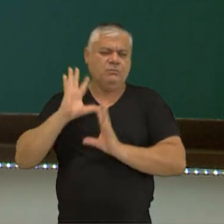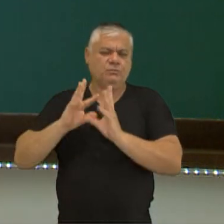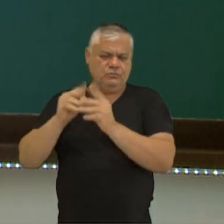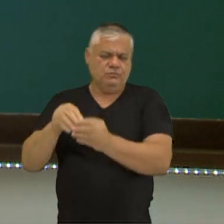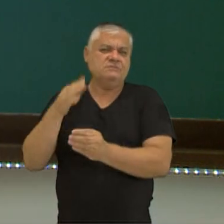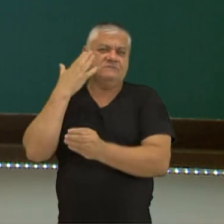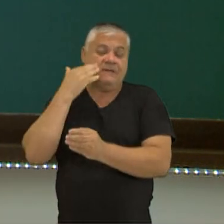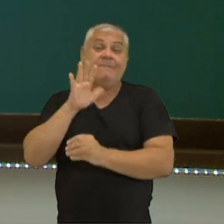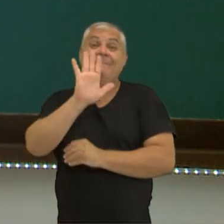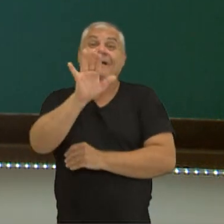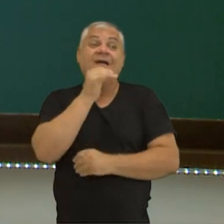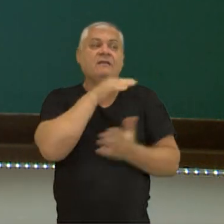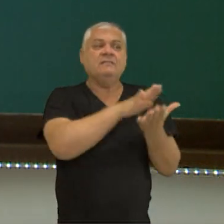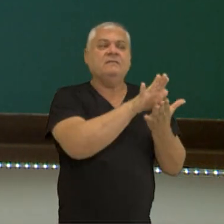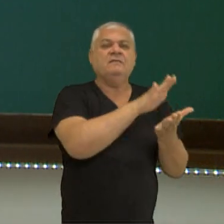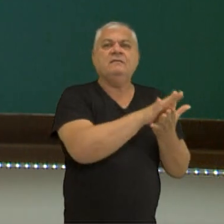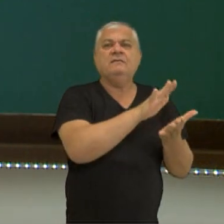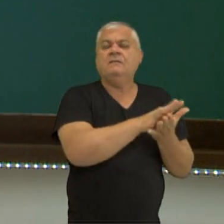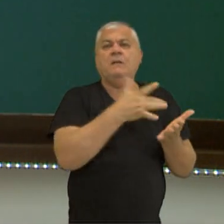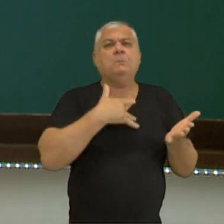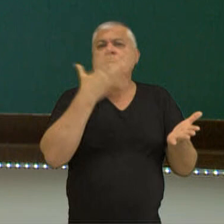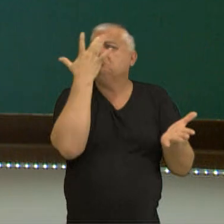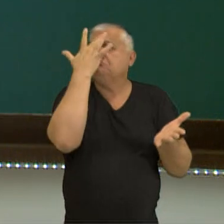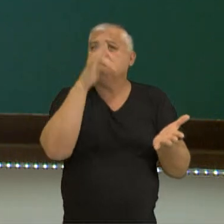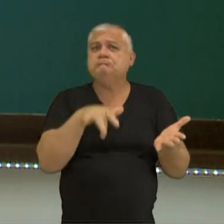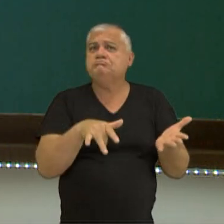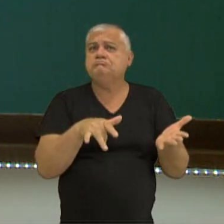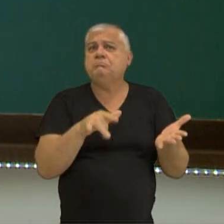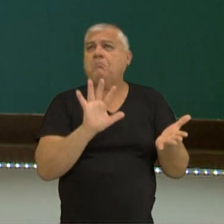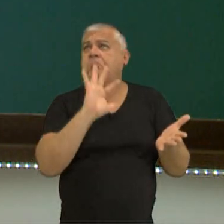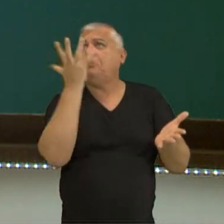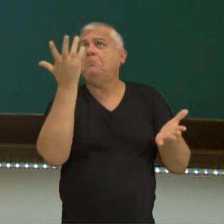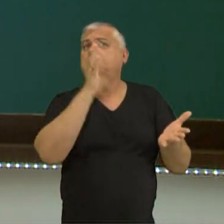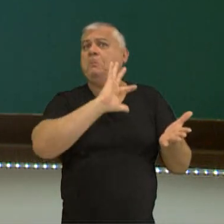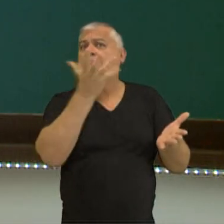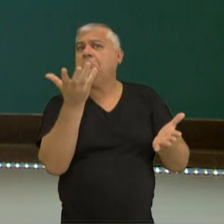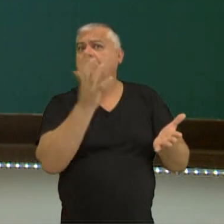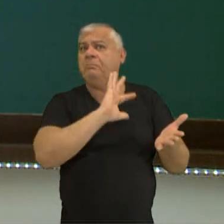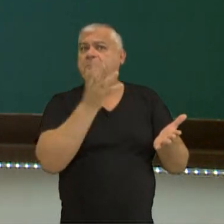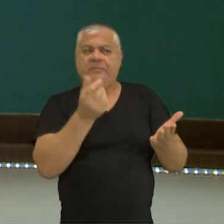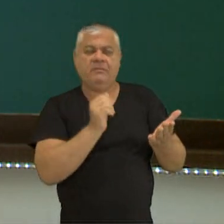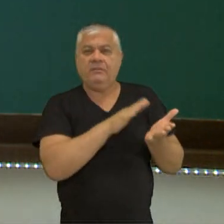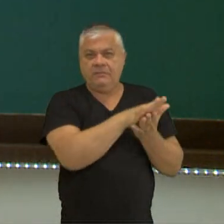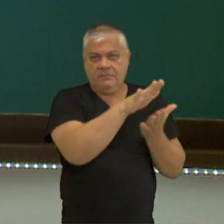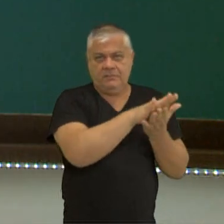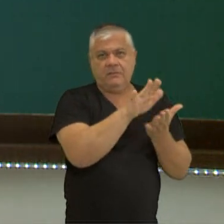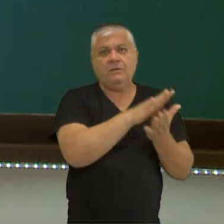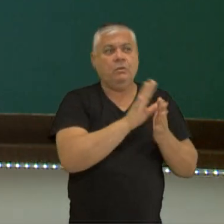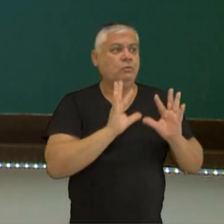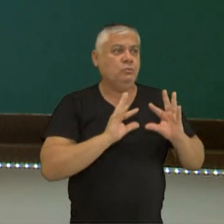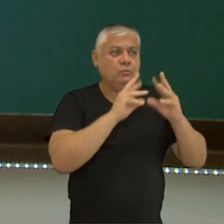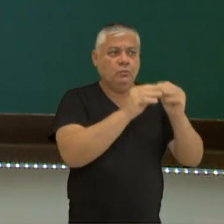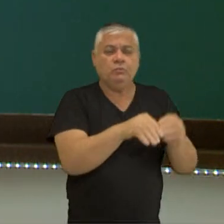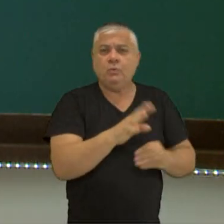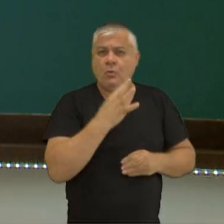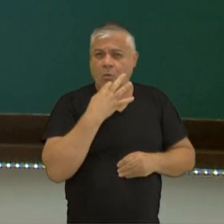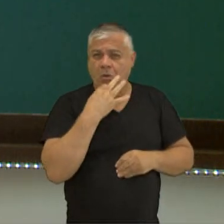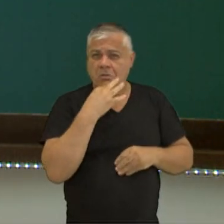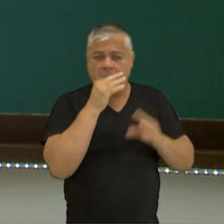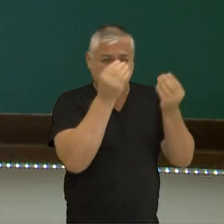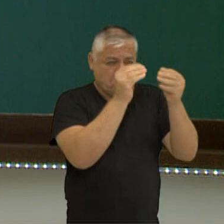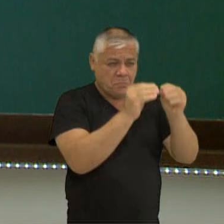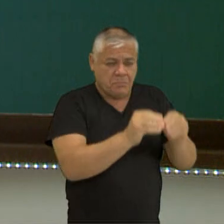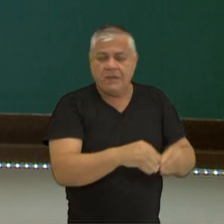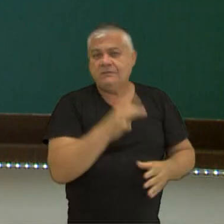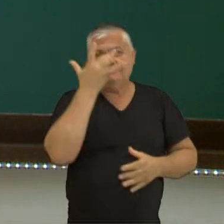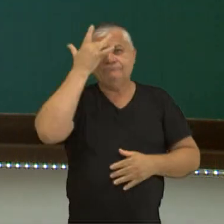a mês. Mas as despesas, nem sempre as pessoas conhecem todas as suas despesas, tudo que ele gasta no seu dia a